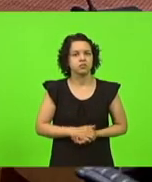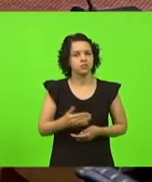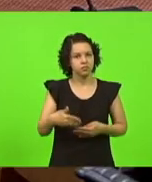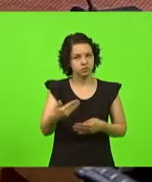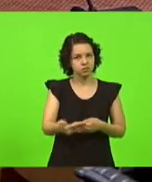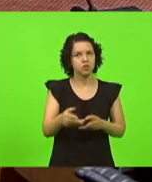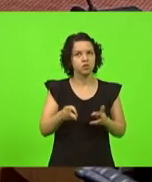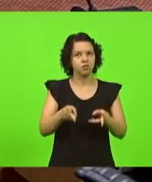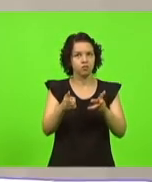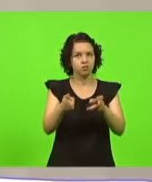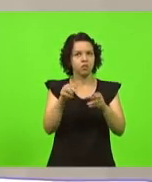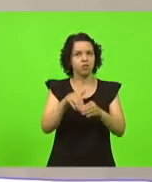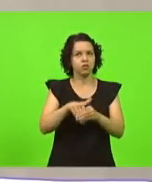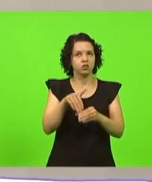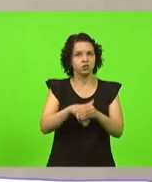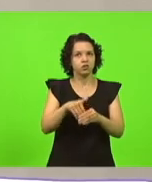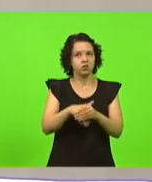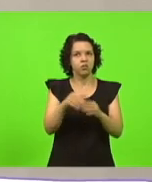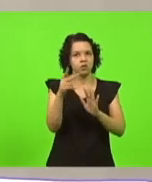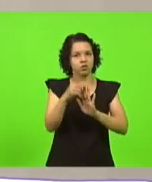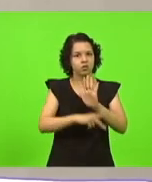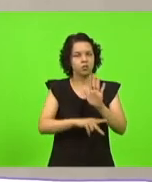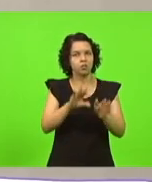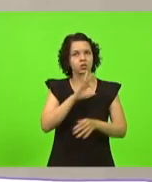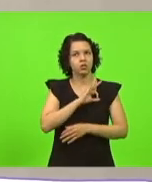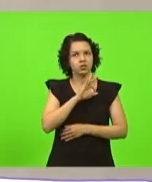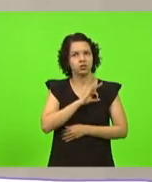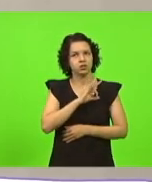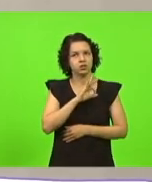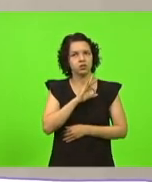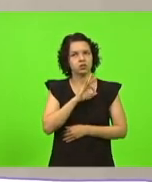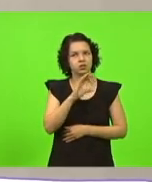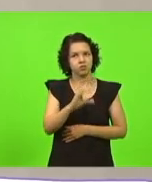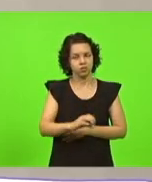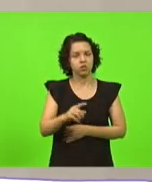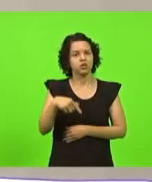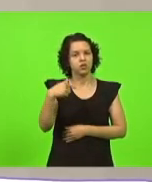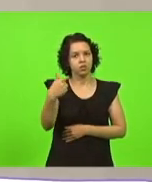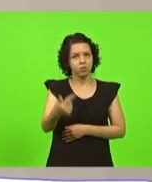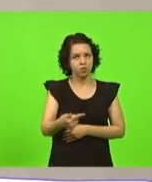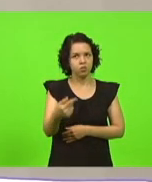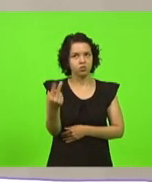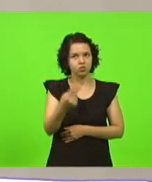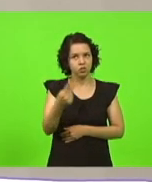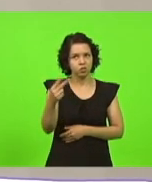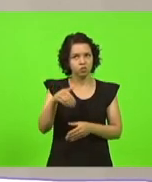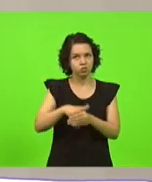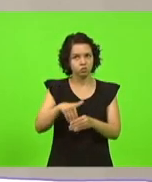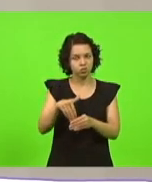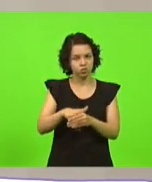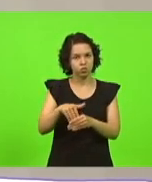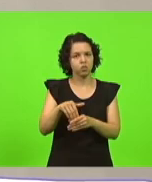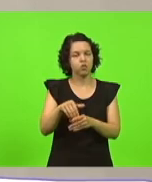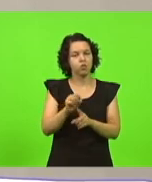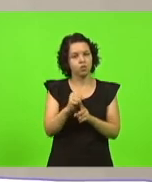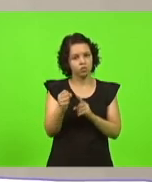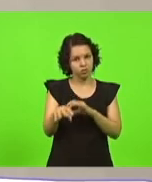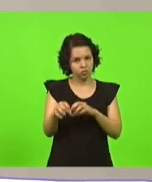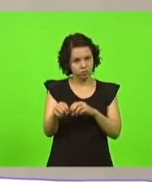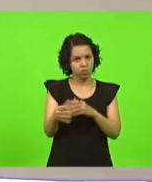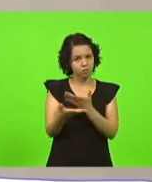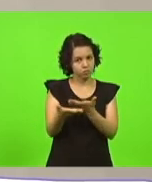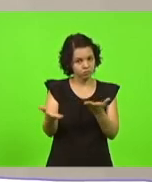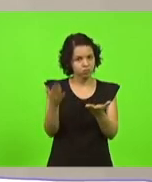também do projeto da Polícia Civil e nós teremos o segundo turno do sócio educativo. Então, peço a compreensão de todos os senhores e senhoras deputados para que nós